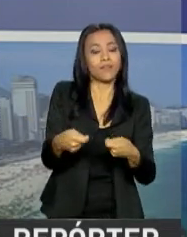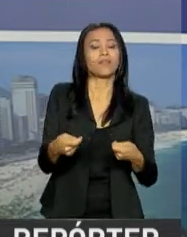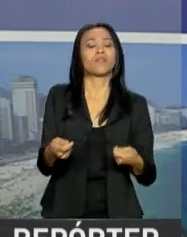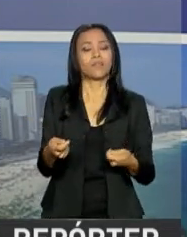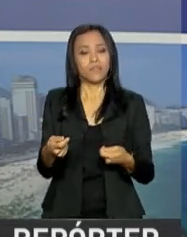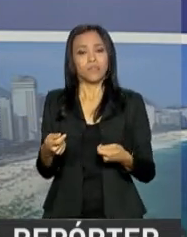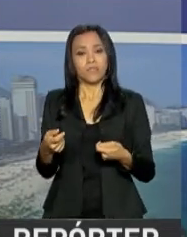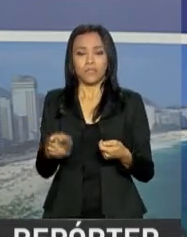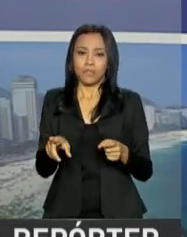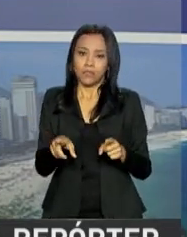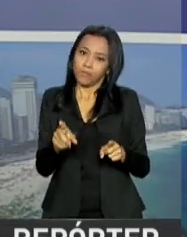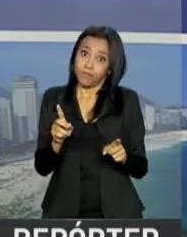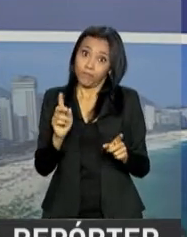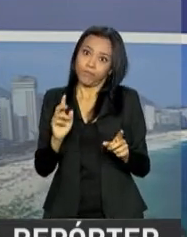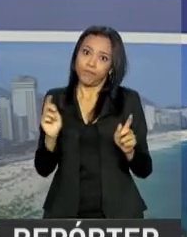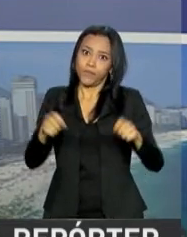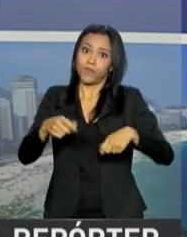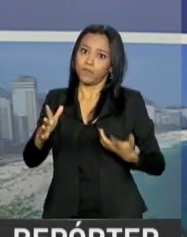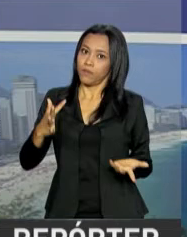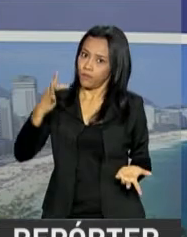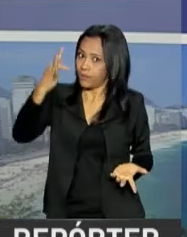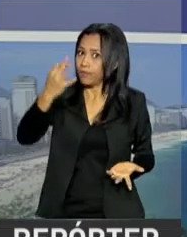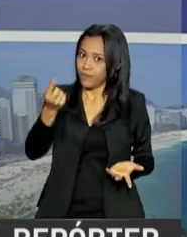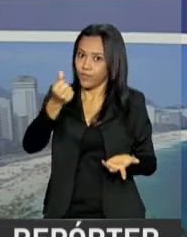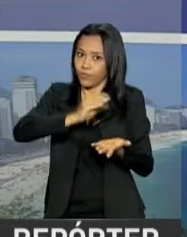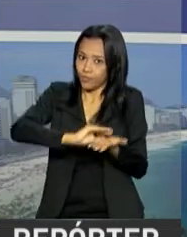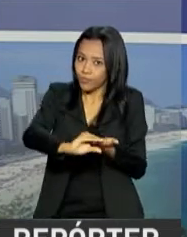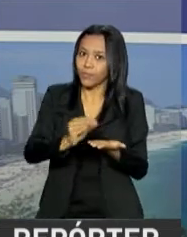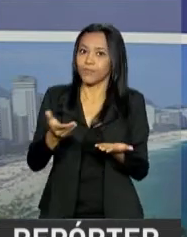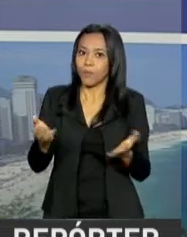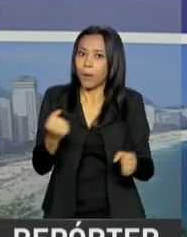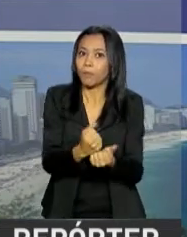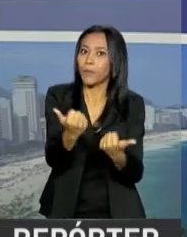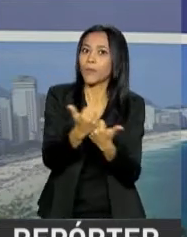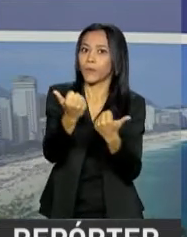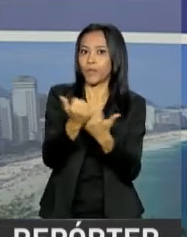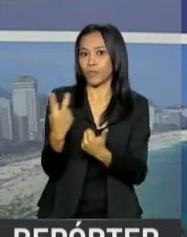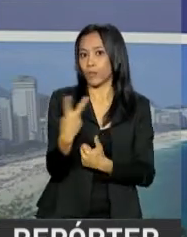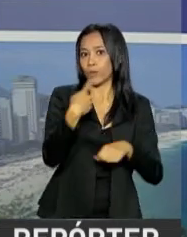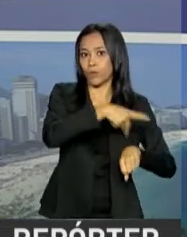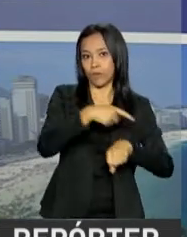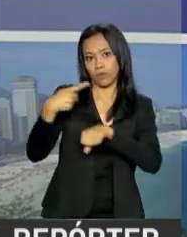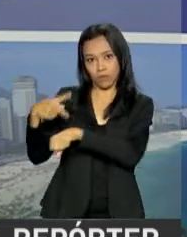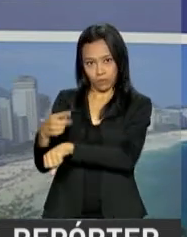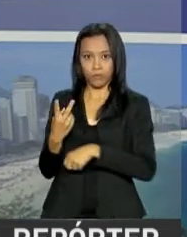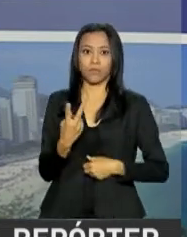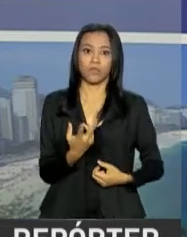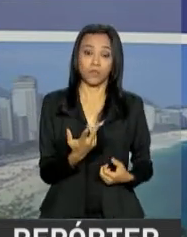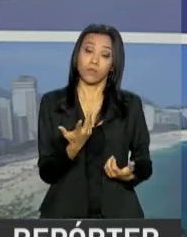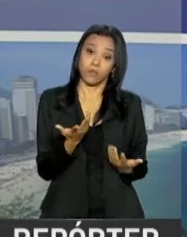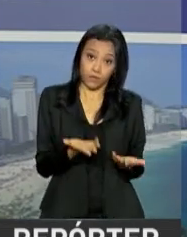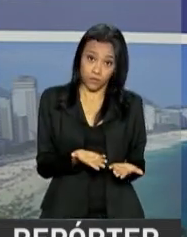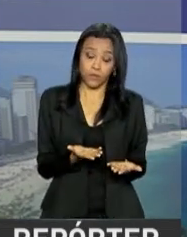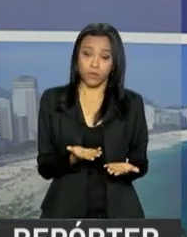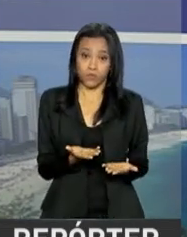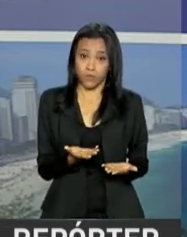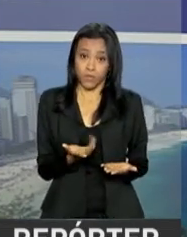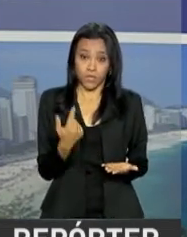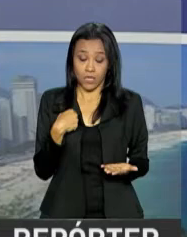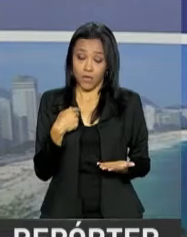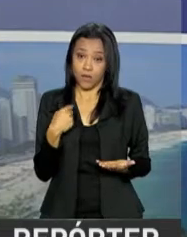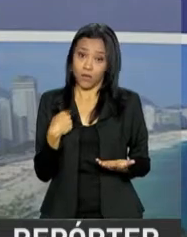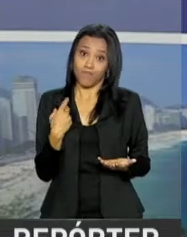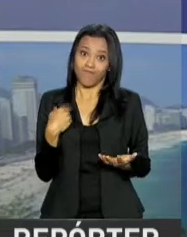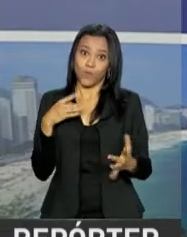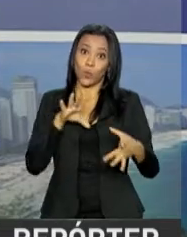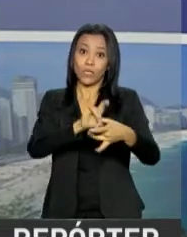de possíveis investimentos de uma possível cooperação econômica entre os dois países entre tanto do detector de governo